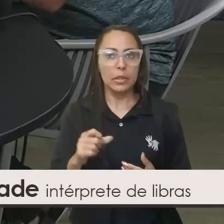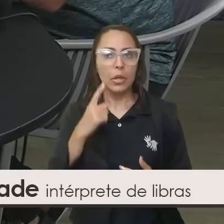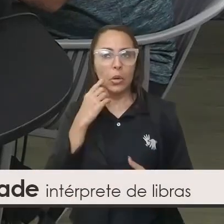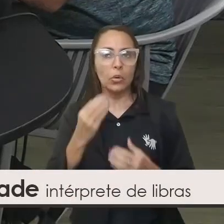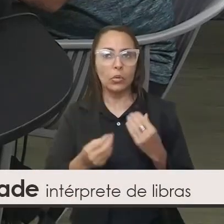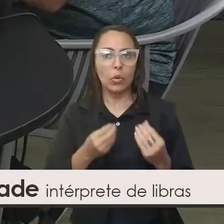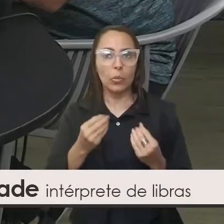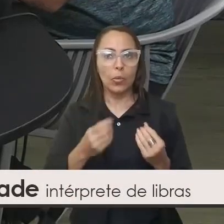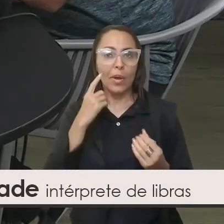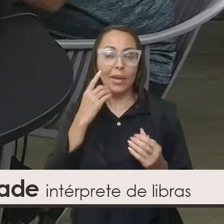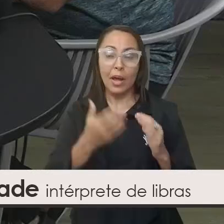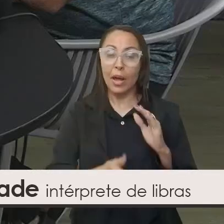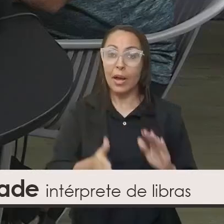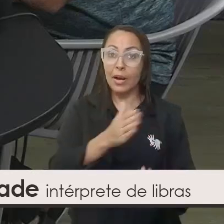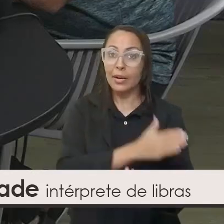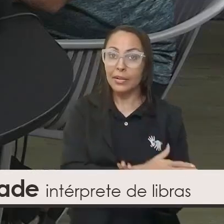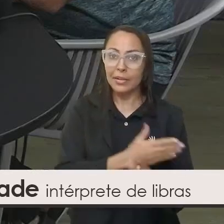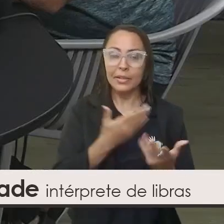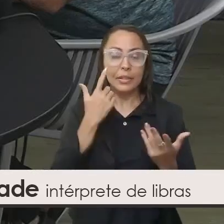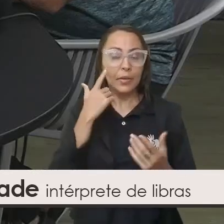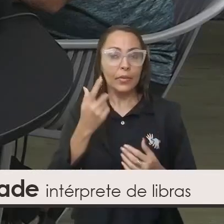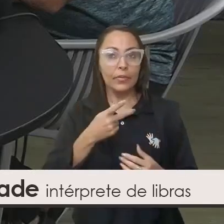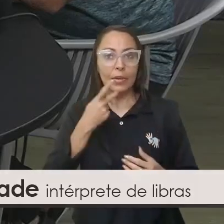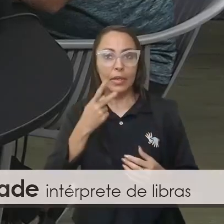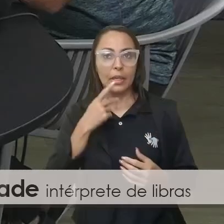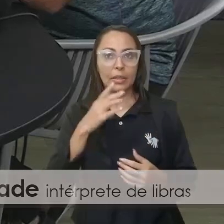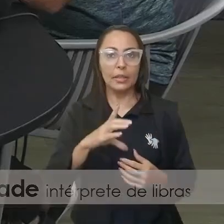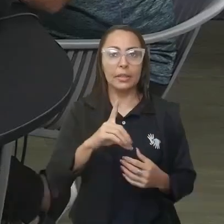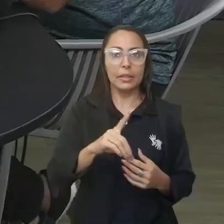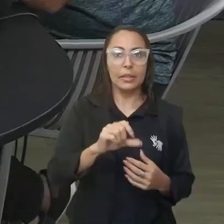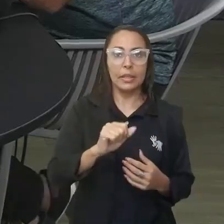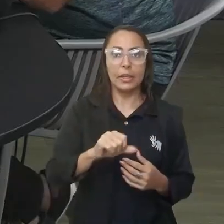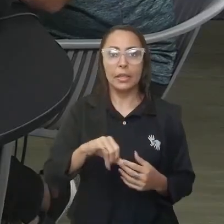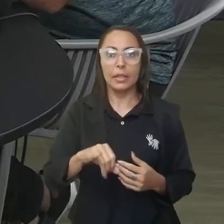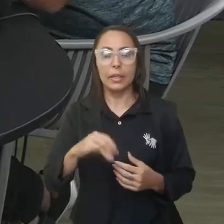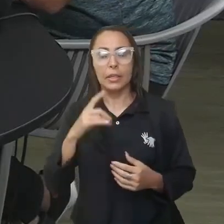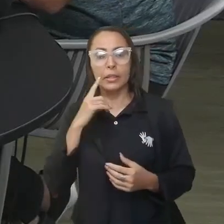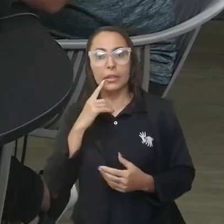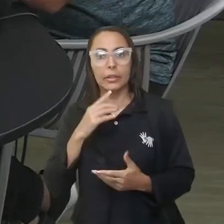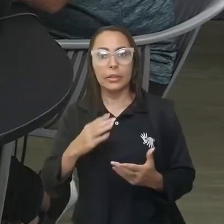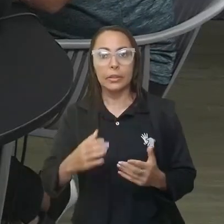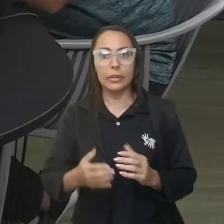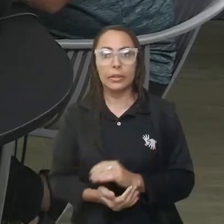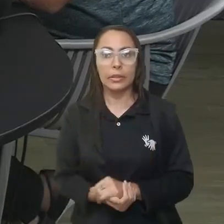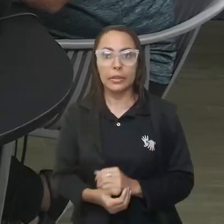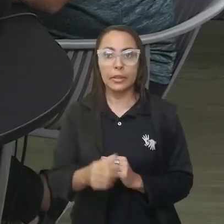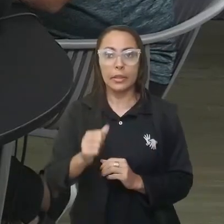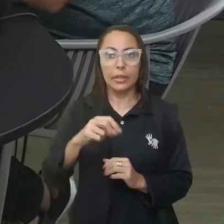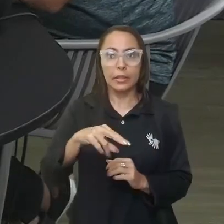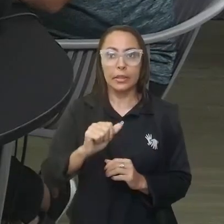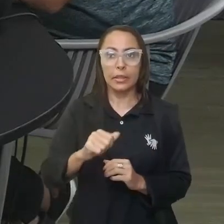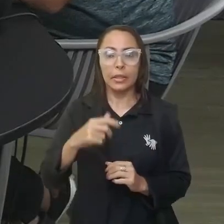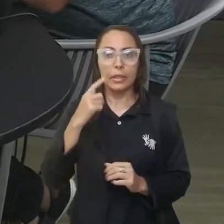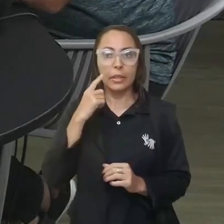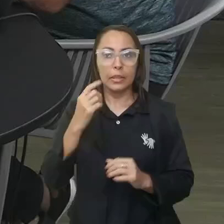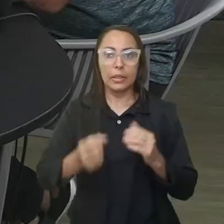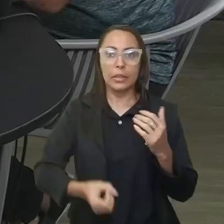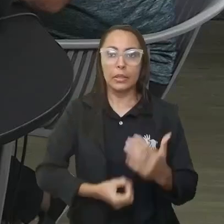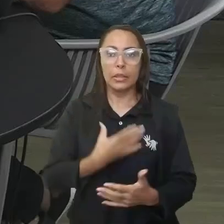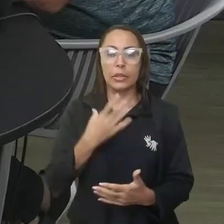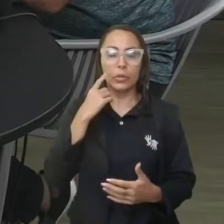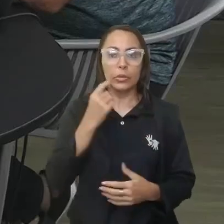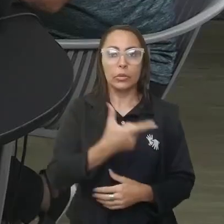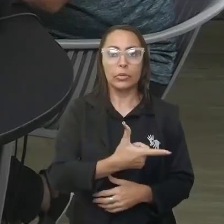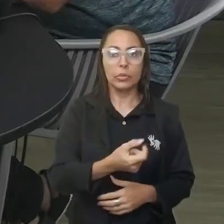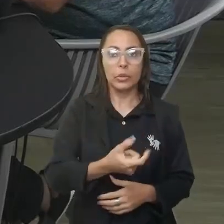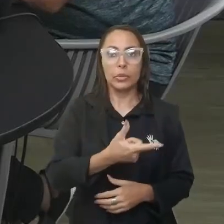era, que, pronto, eu vou falar de Dai, que foi a pessoa, né, Daiana Luiz, que foi a pessoa que criou a UNERJS em